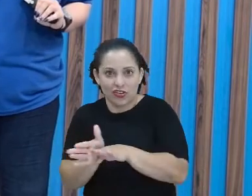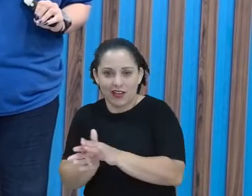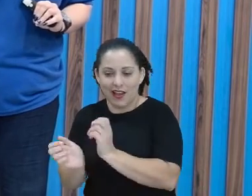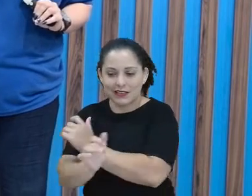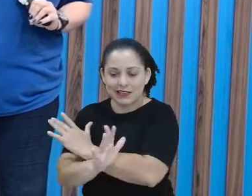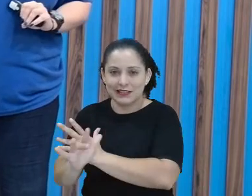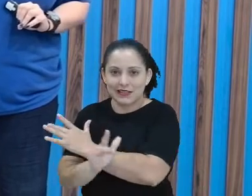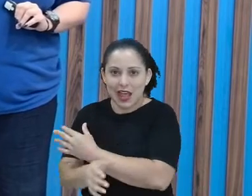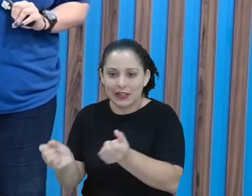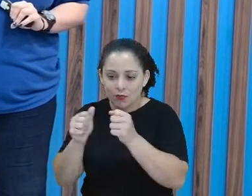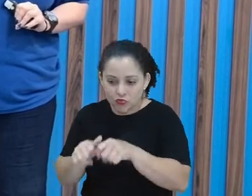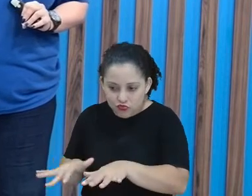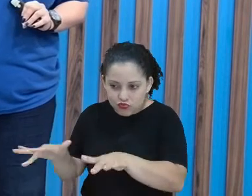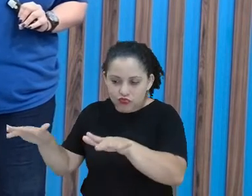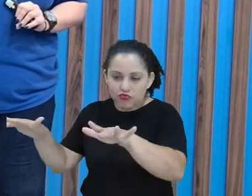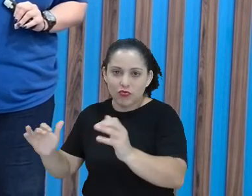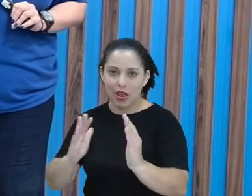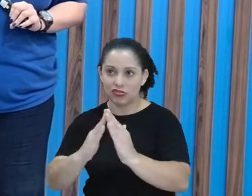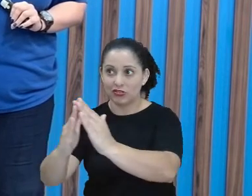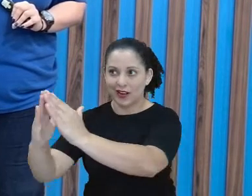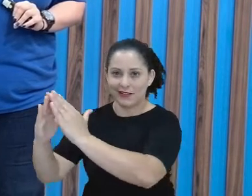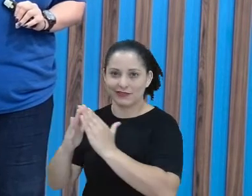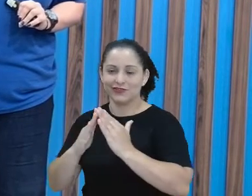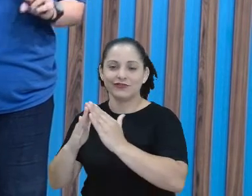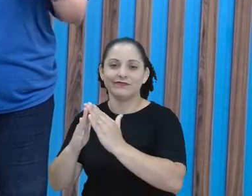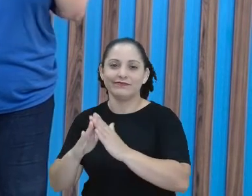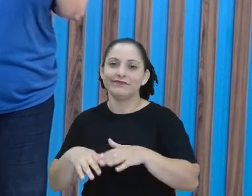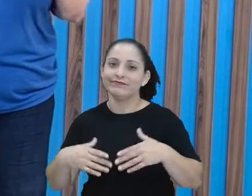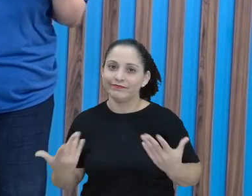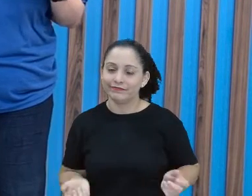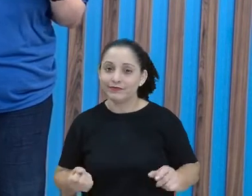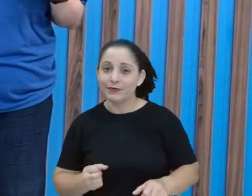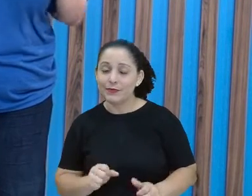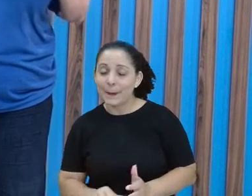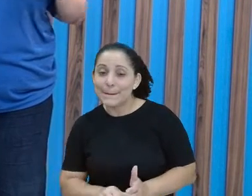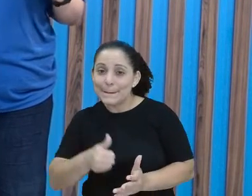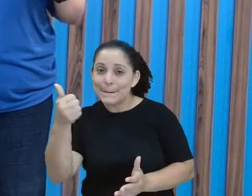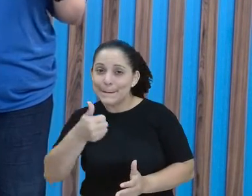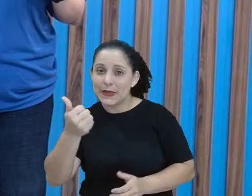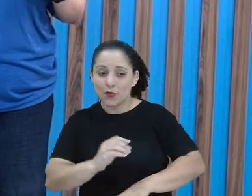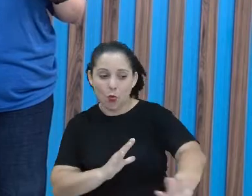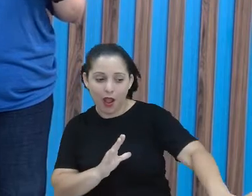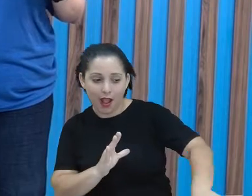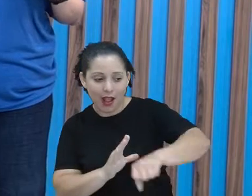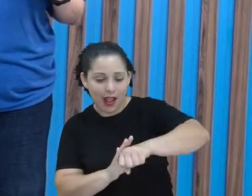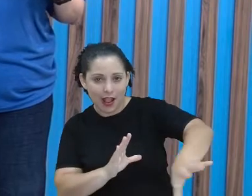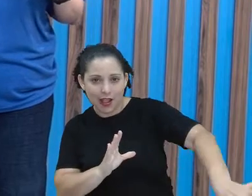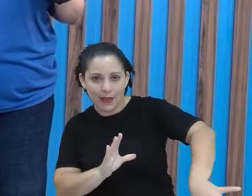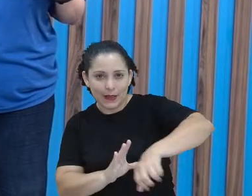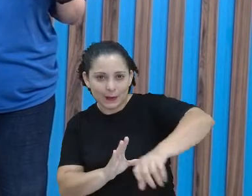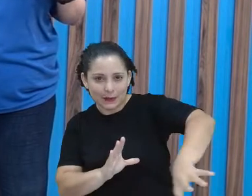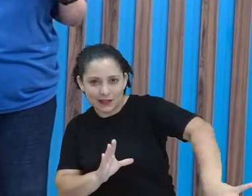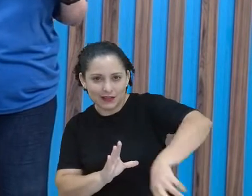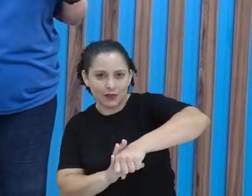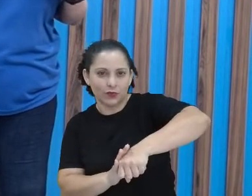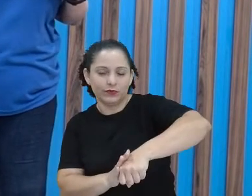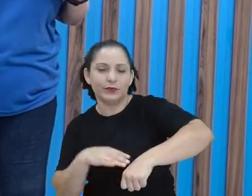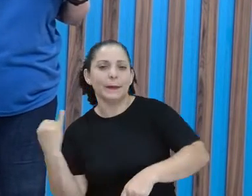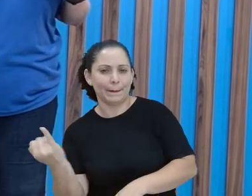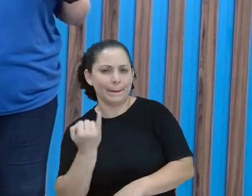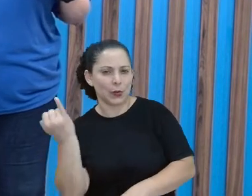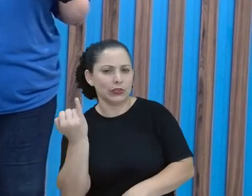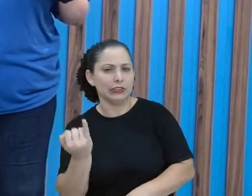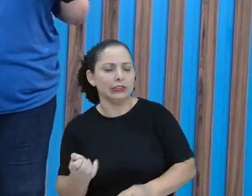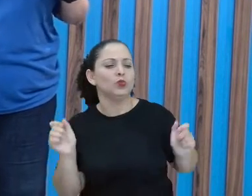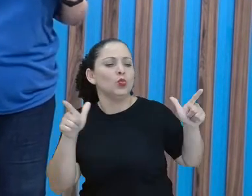e abastecer os domicílios de todos, tá certo? Então, a captação e o bombeamento é muito importante a gente saber de onde vai